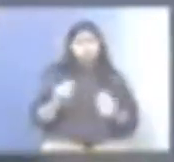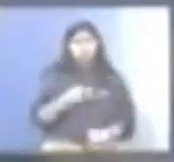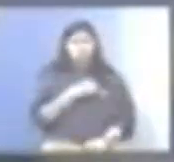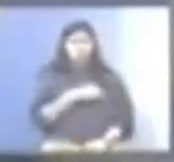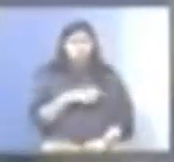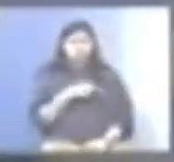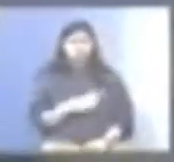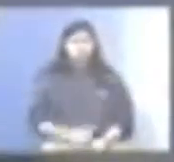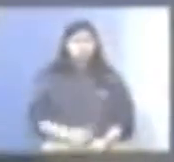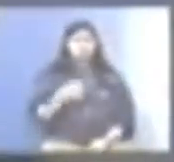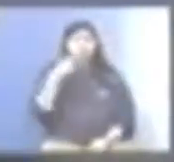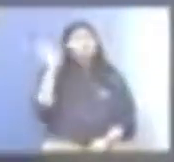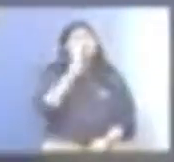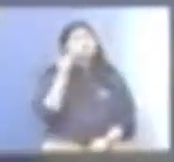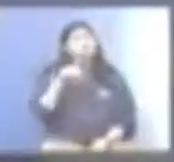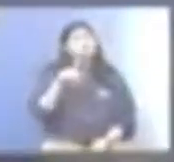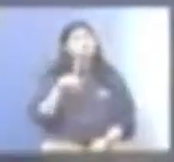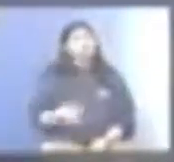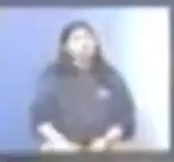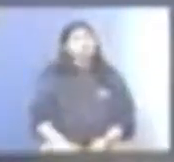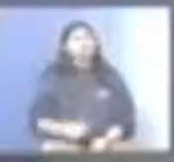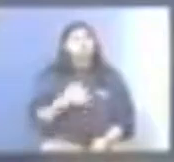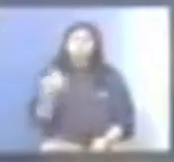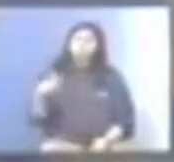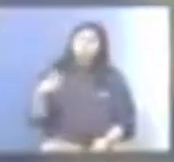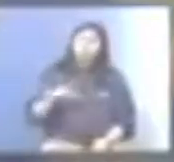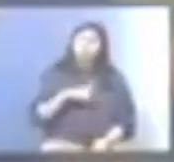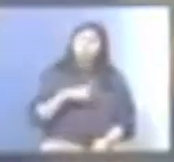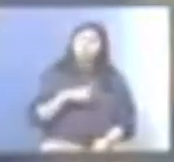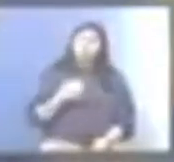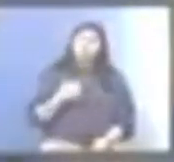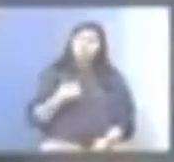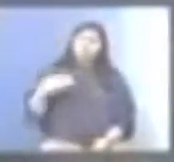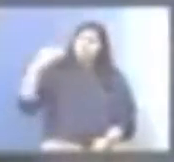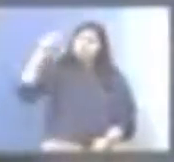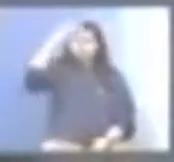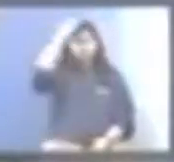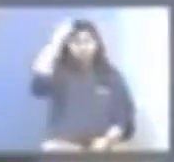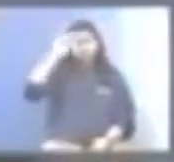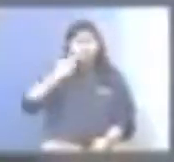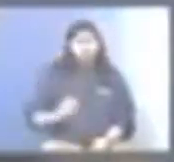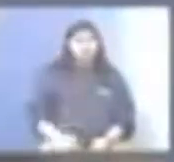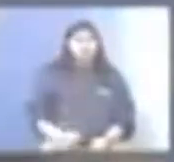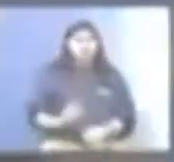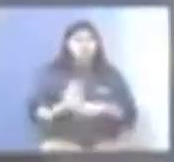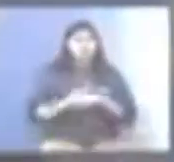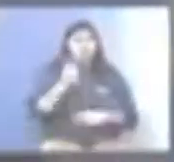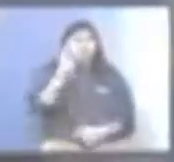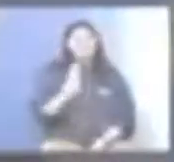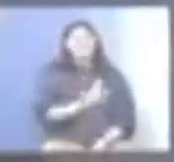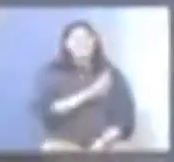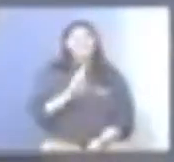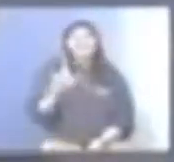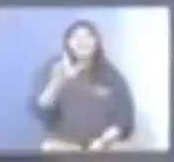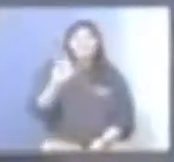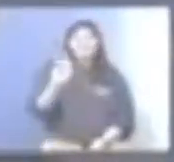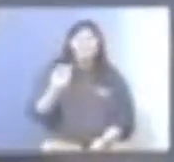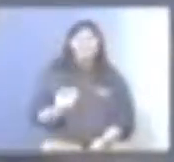falar mal do outro. Uma vez teve um grande santo chamado Padre Léo, e ele teve uma